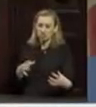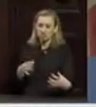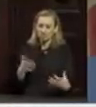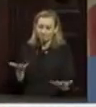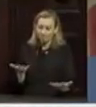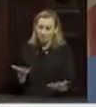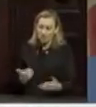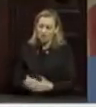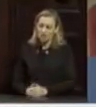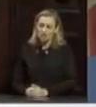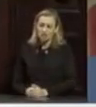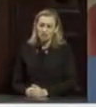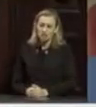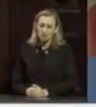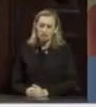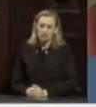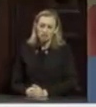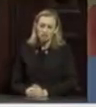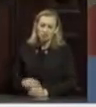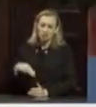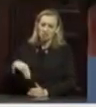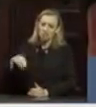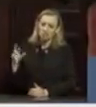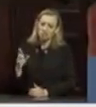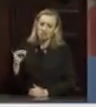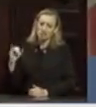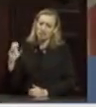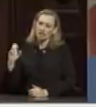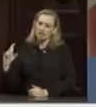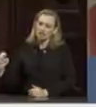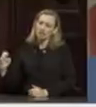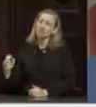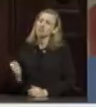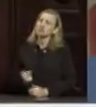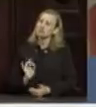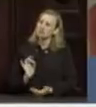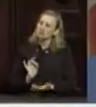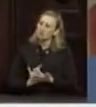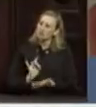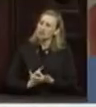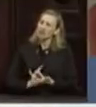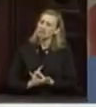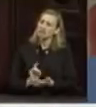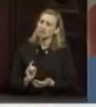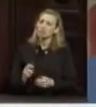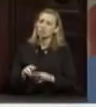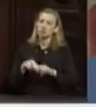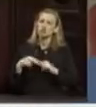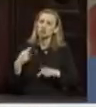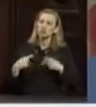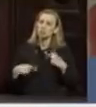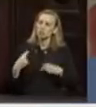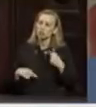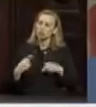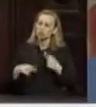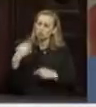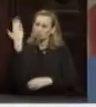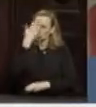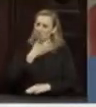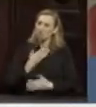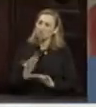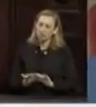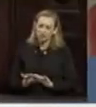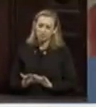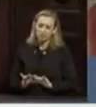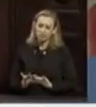nela. O crime da Marielle foi, sim, um crime político. Quem tem medo disso, que se acovarde e se esconda. Mas